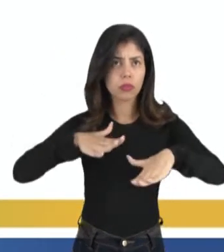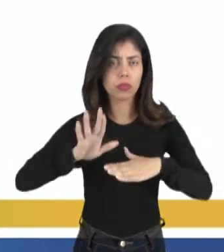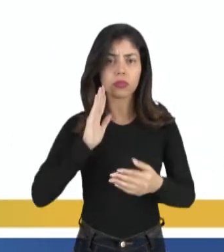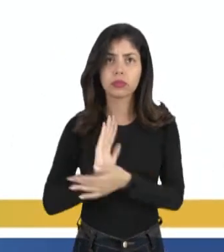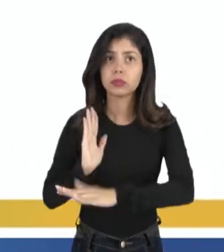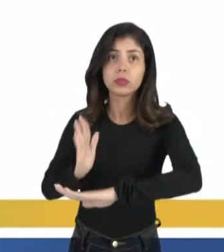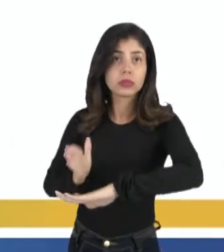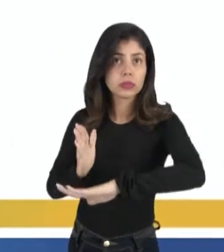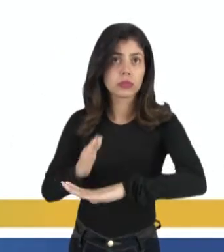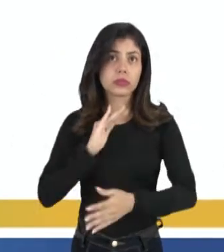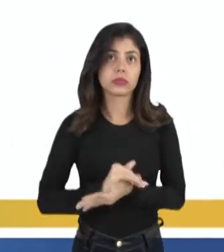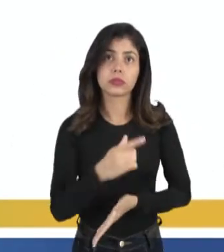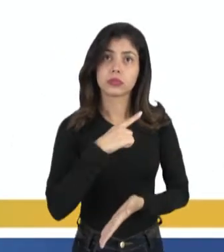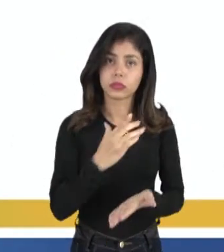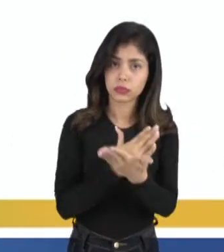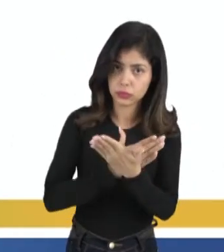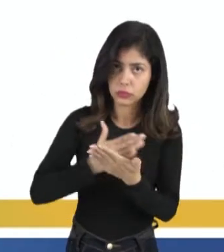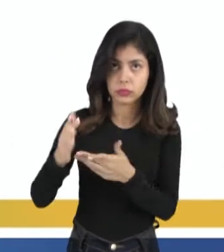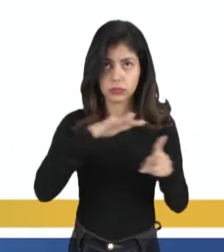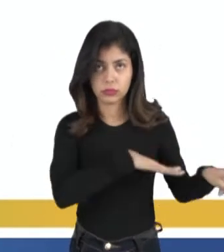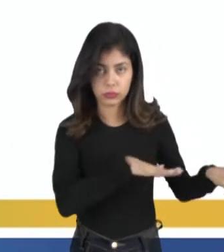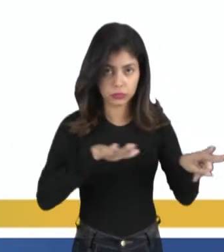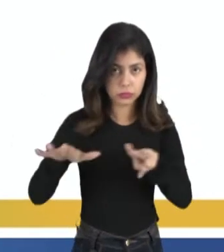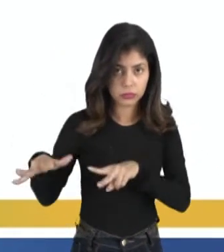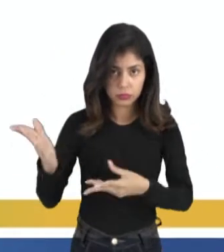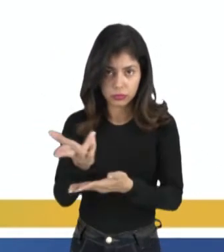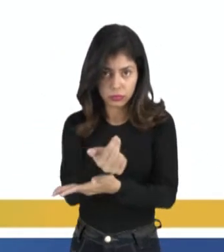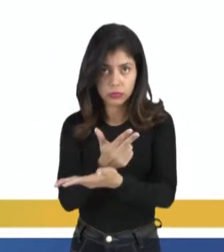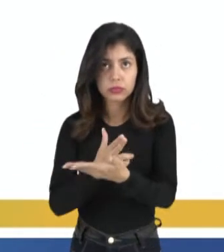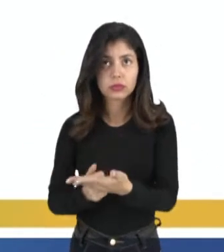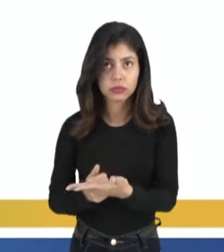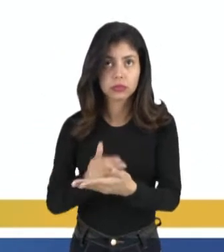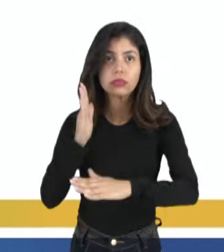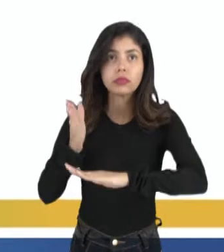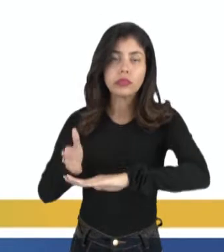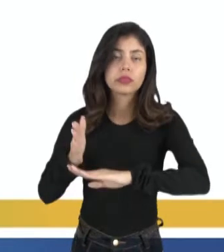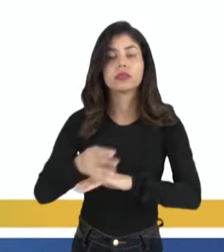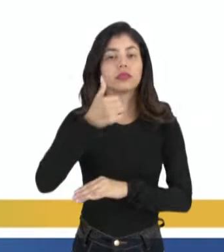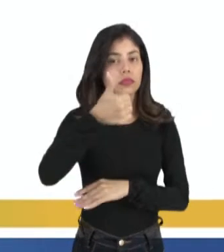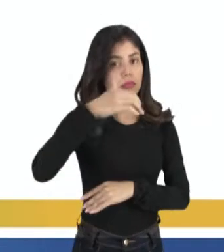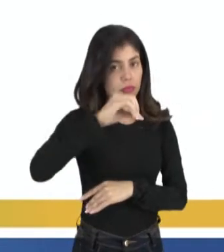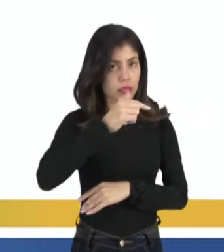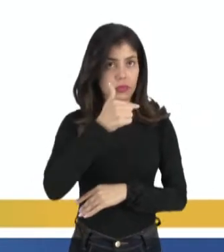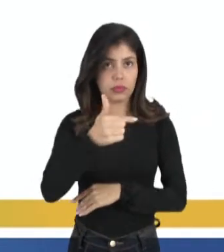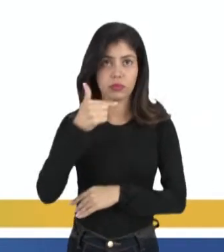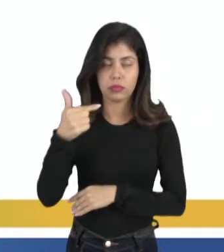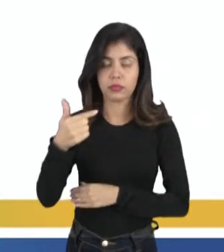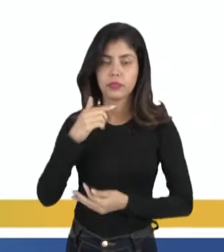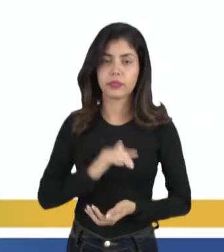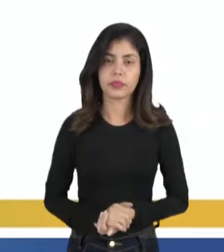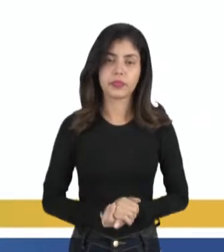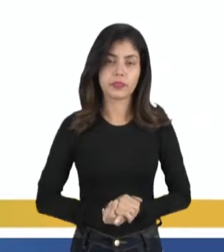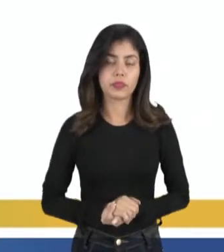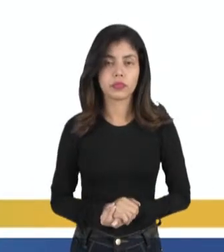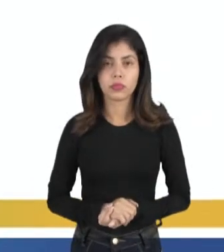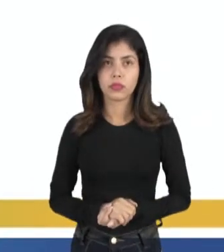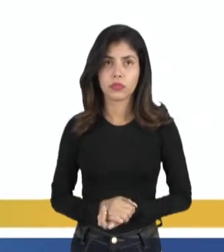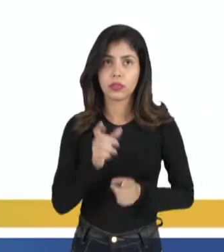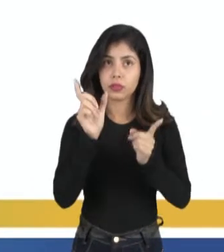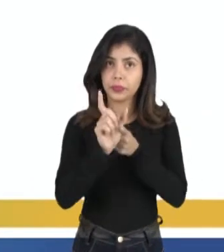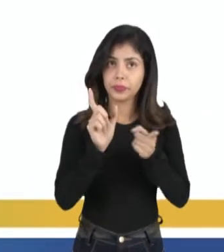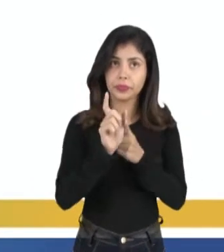diretamente o movimento modernista que teve início com a Semana de Arte Moderna de 1922